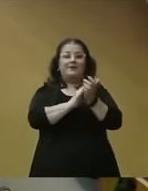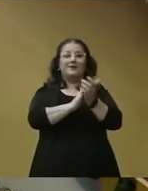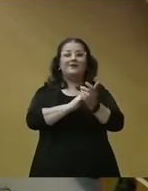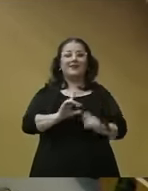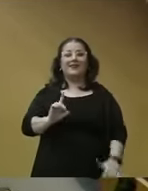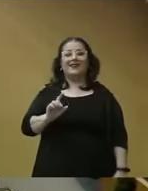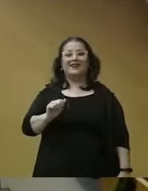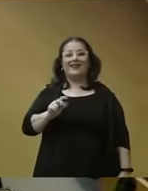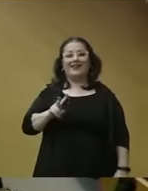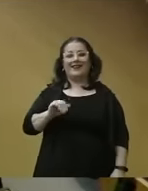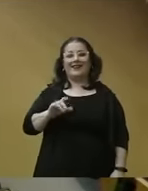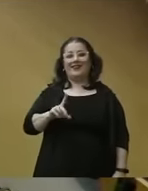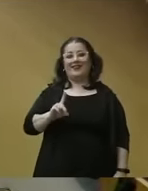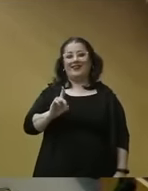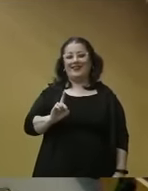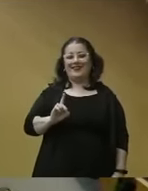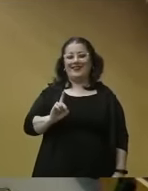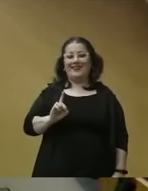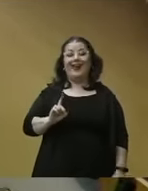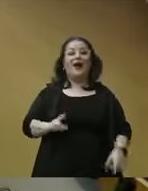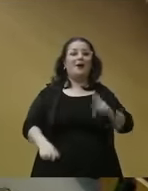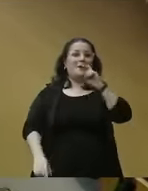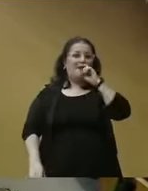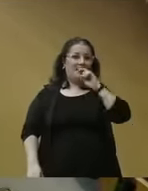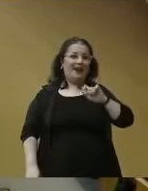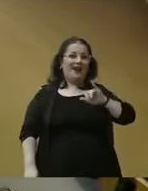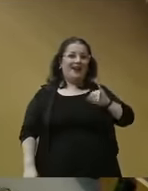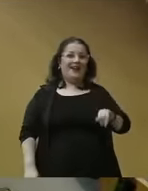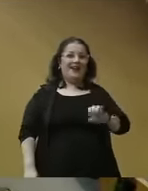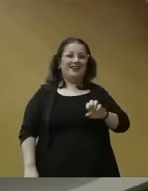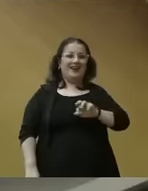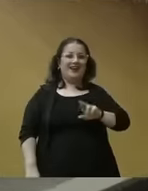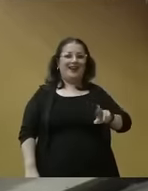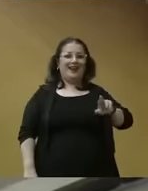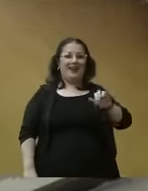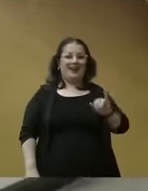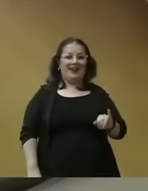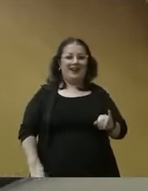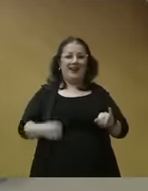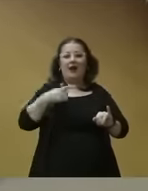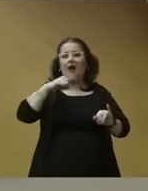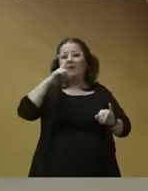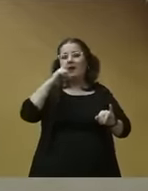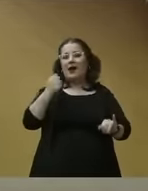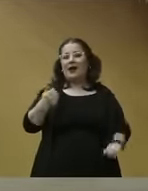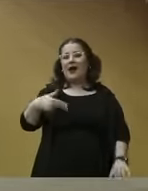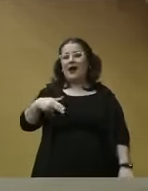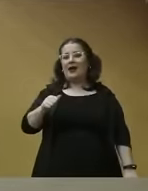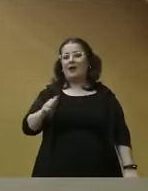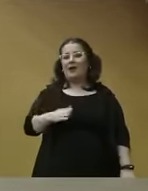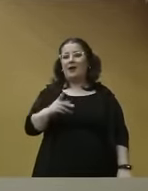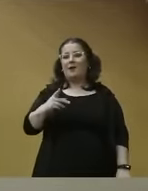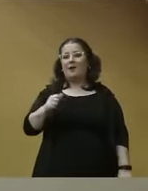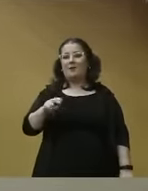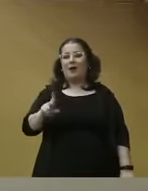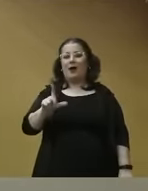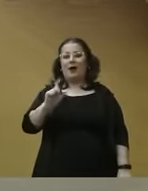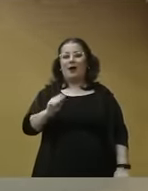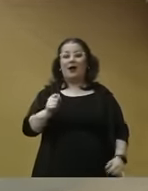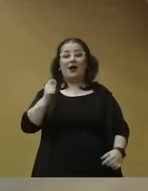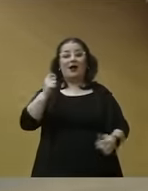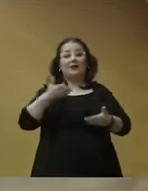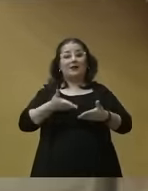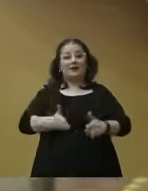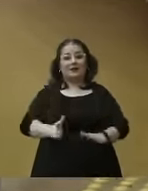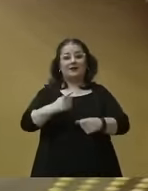David Fernandes de Ávila, filho de Jerry Pereira de Ávila e Ana Paula Martins Fernandes, natural de